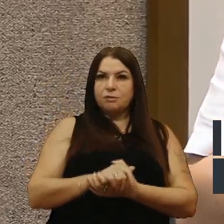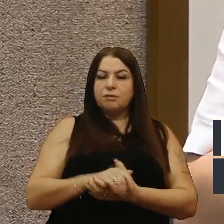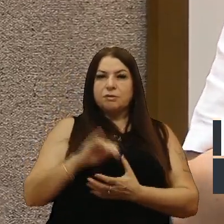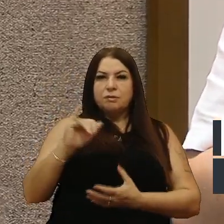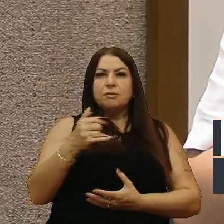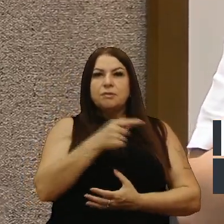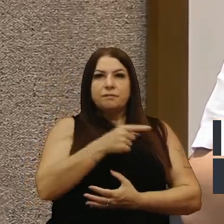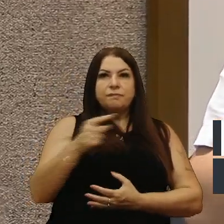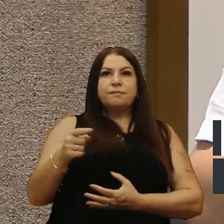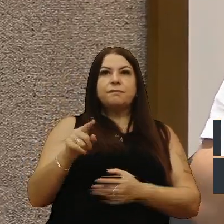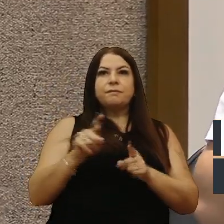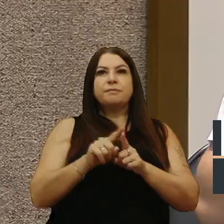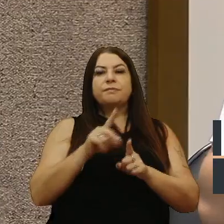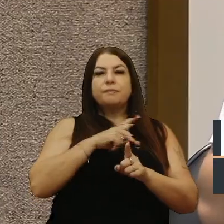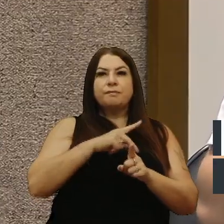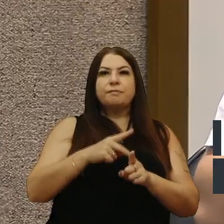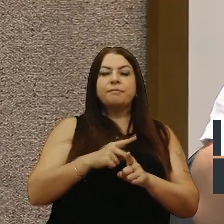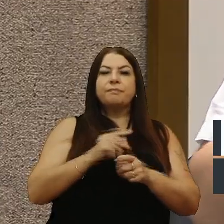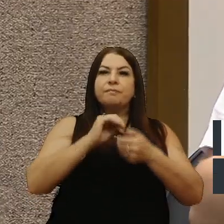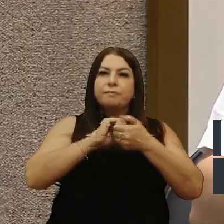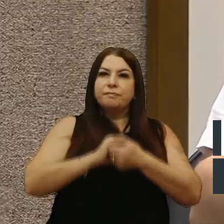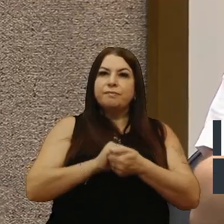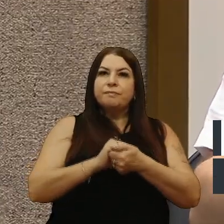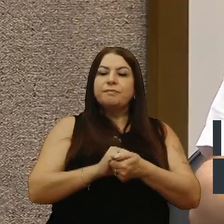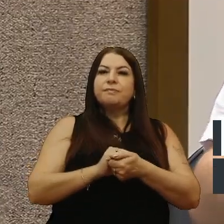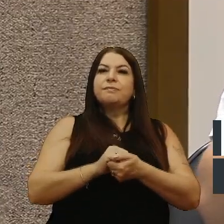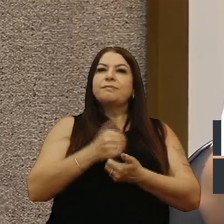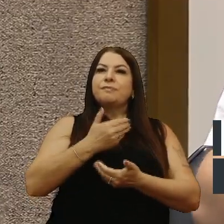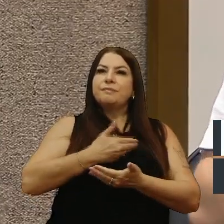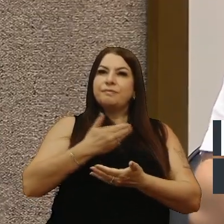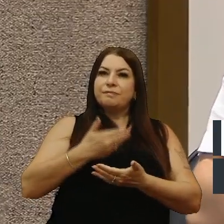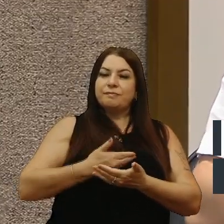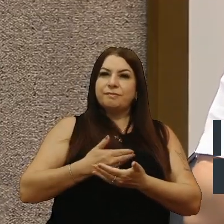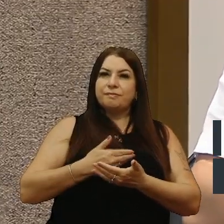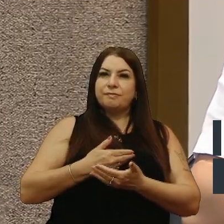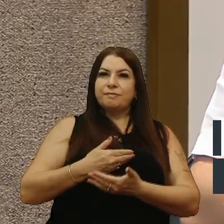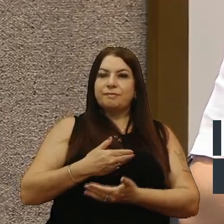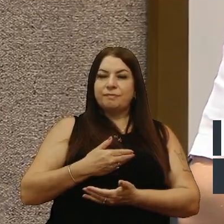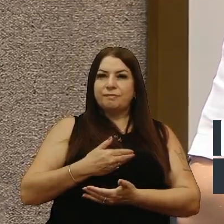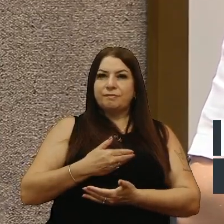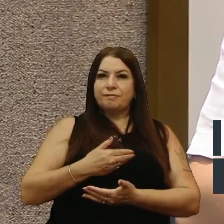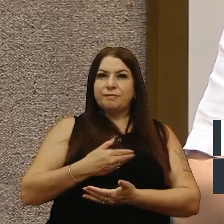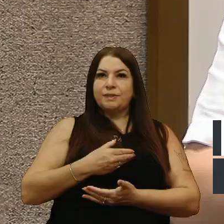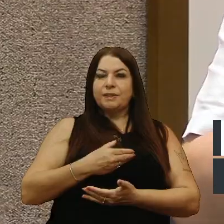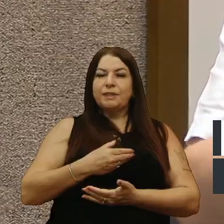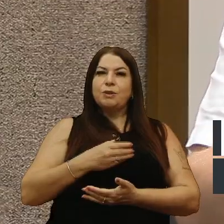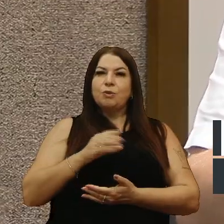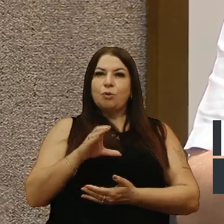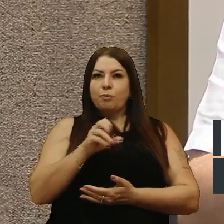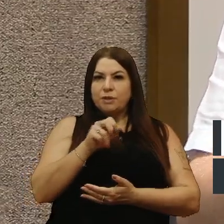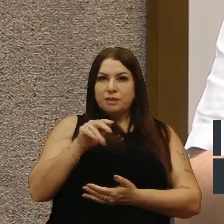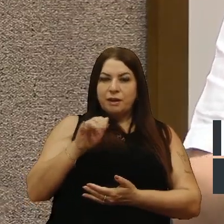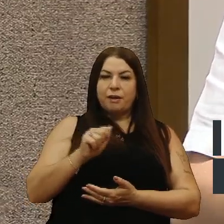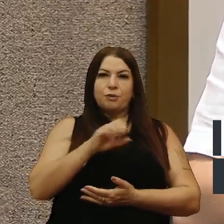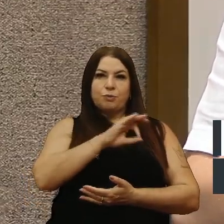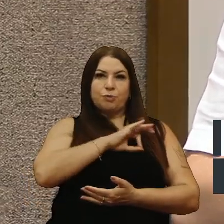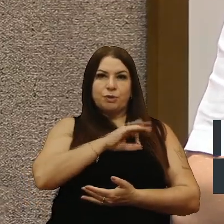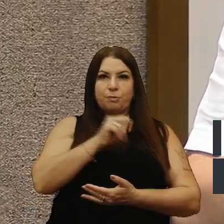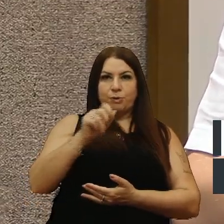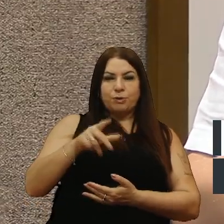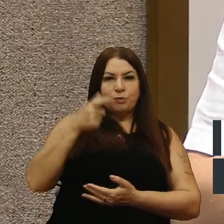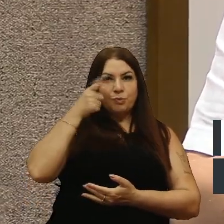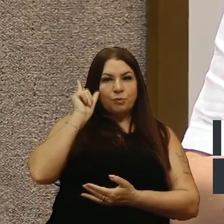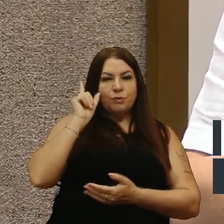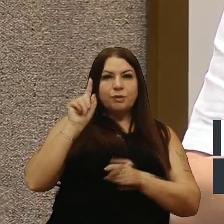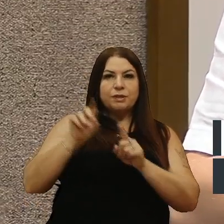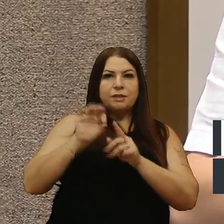essa oportunidade, presidente, para cumprimentar o meu grande amigo, comissário de polícia aposentado, que se inscreveu ontem nos